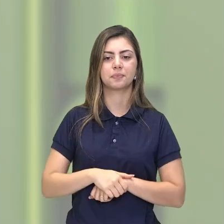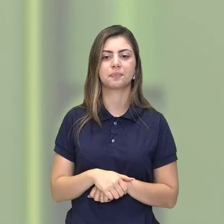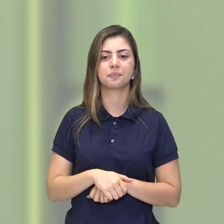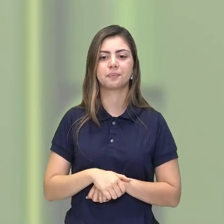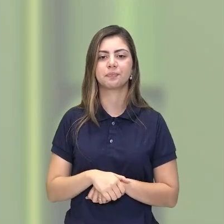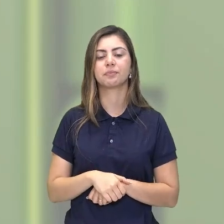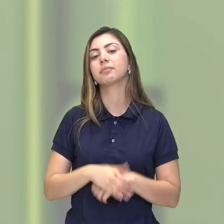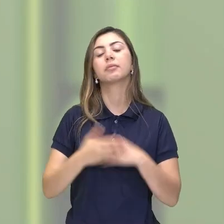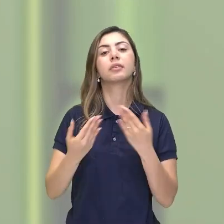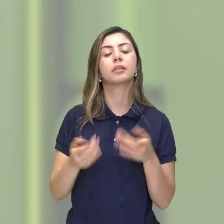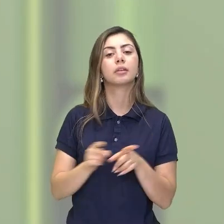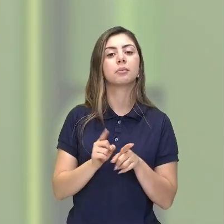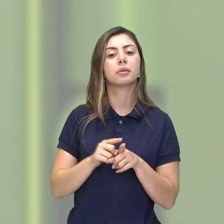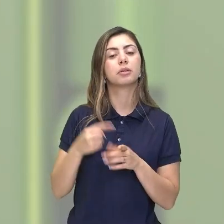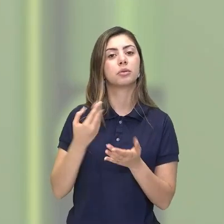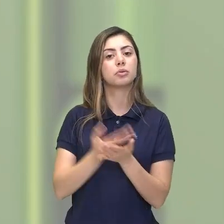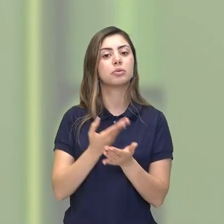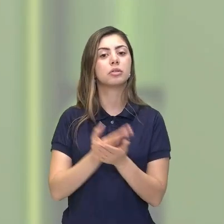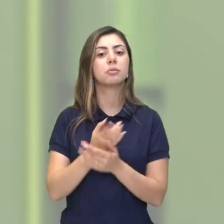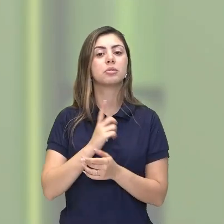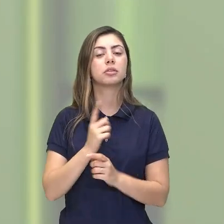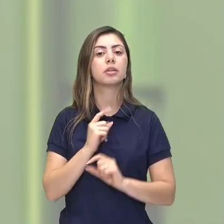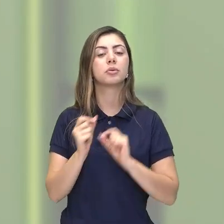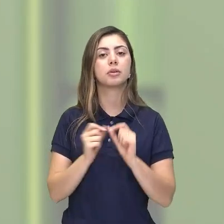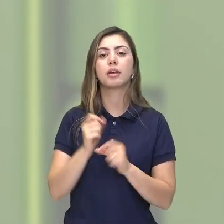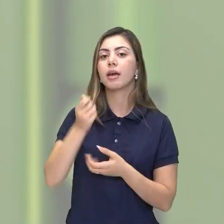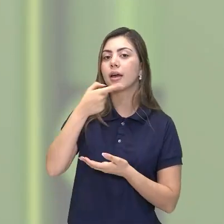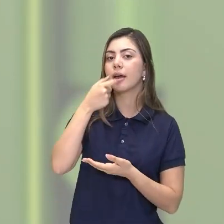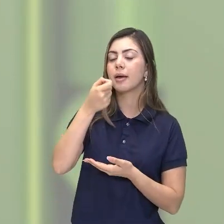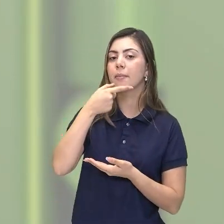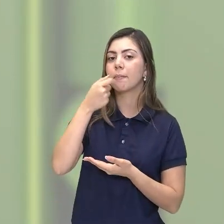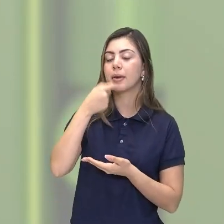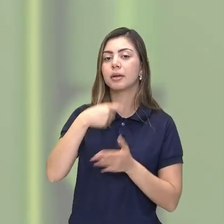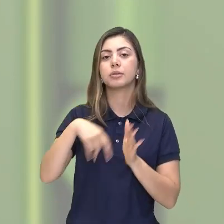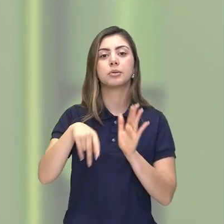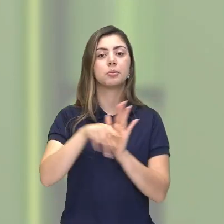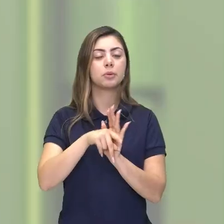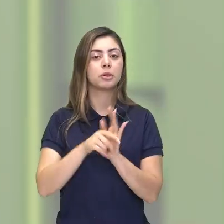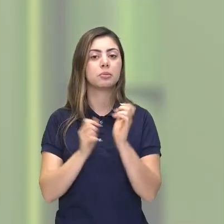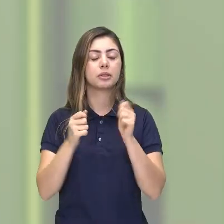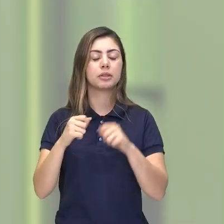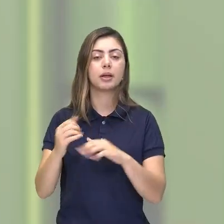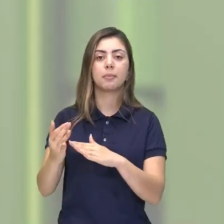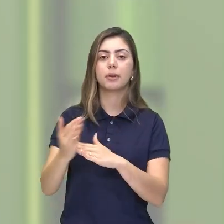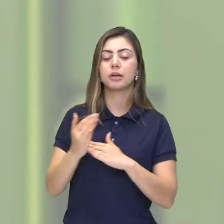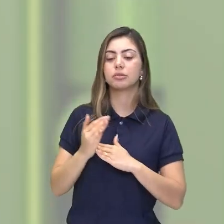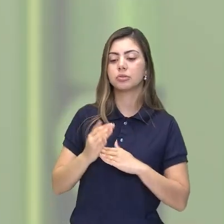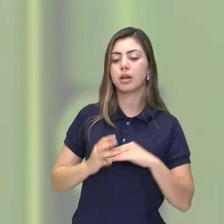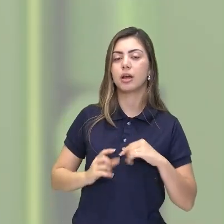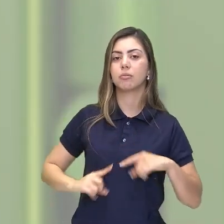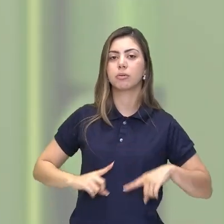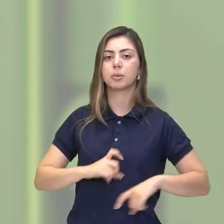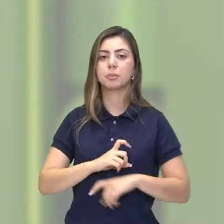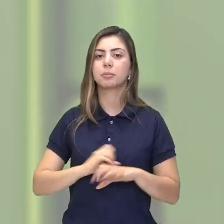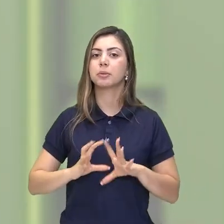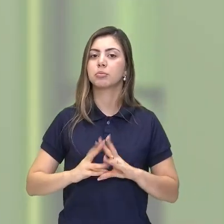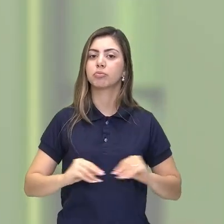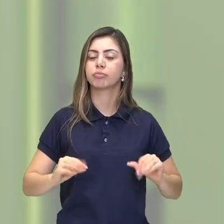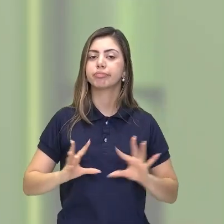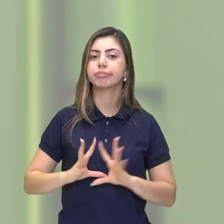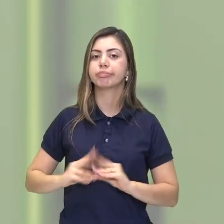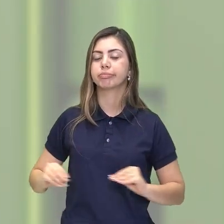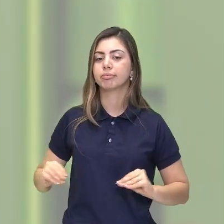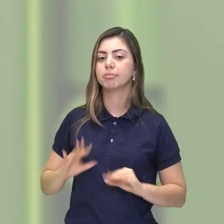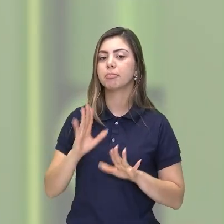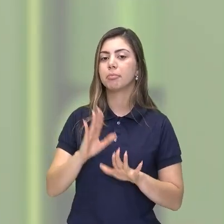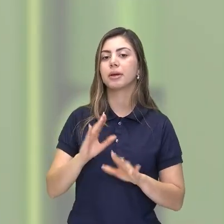gente observou que existe tratamento, né? Existem remédios específicos ali para eliminar esse parasita do organismo,